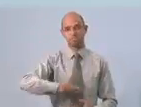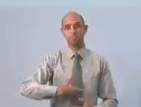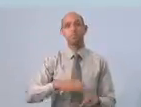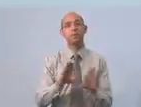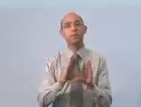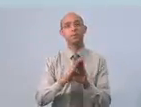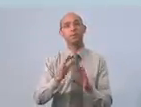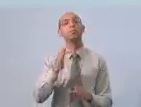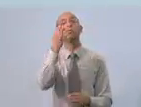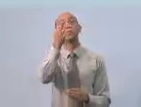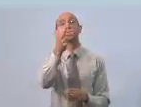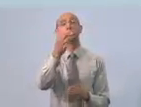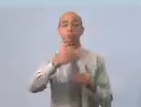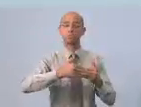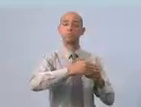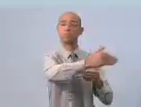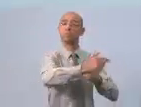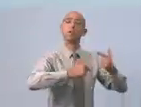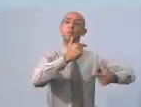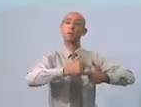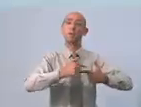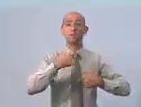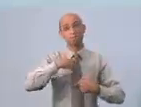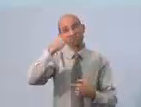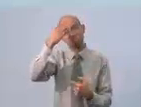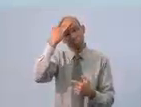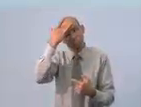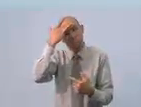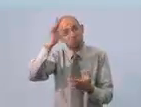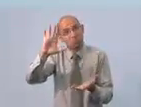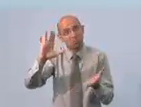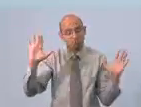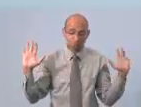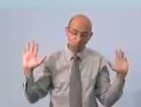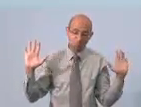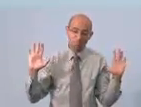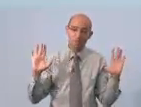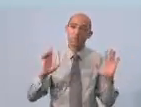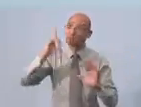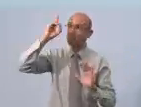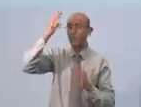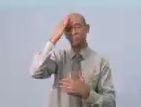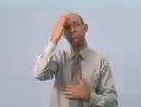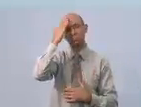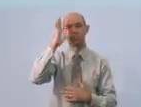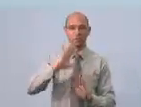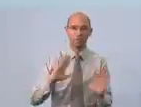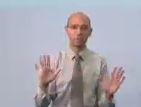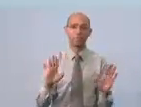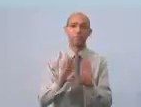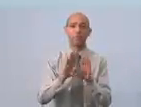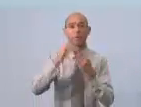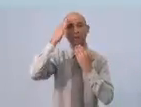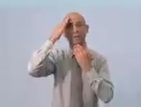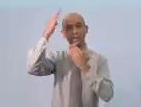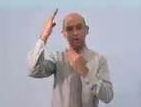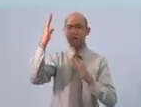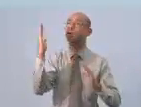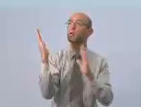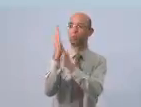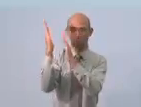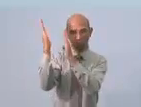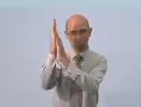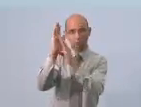que eu serei daqui para frente, que eu não sei o que é, mas Deus sabe. Eu quero agradecer a Deus, louvar